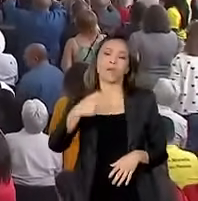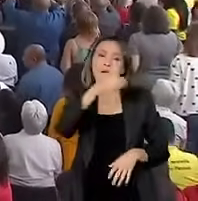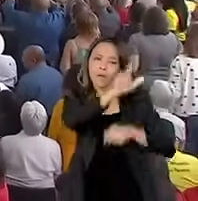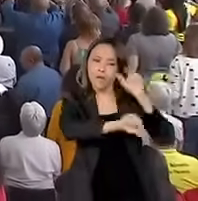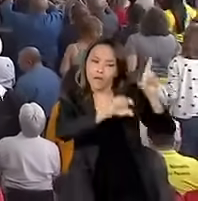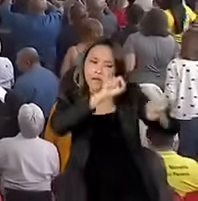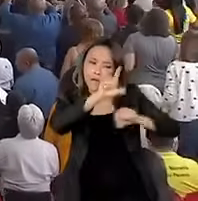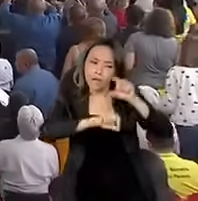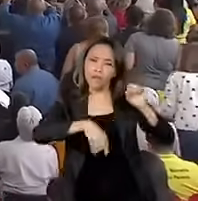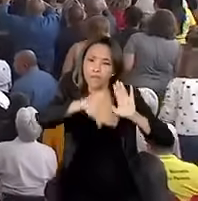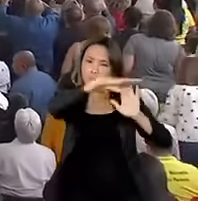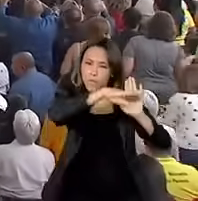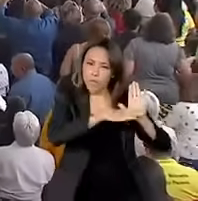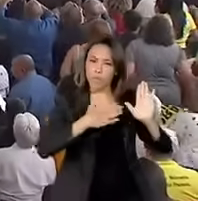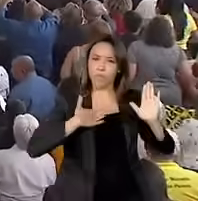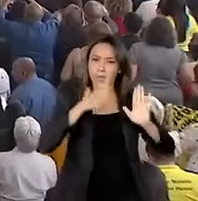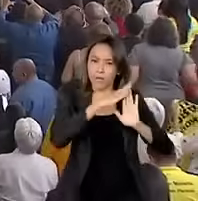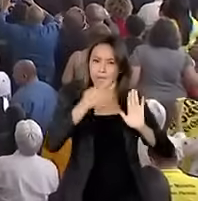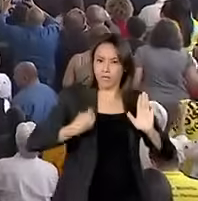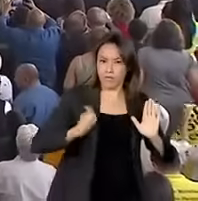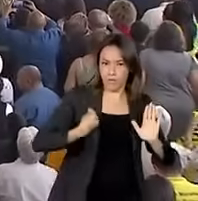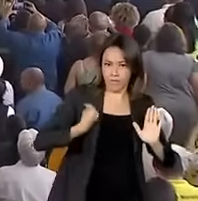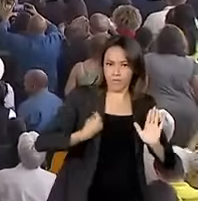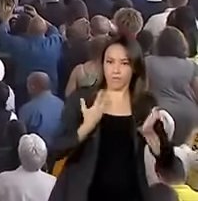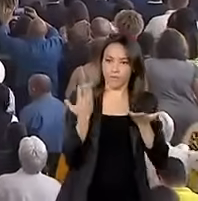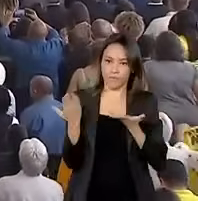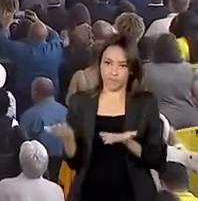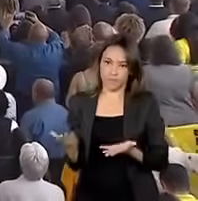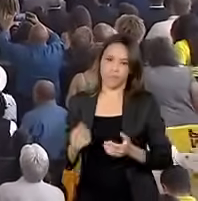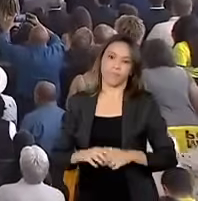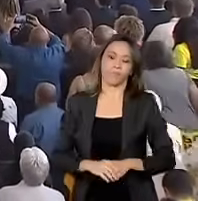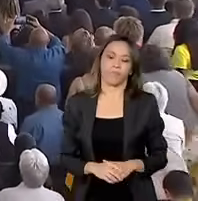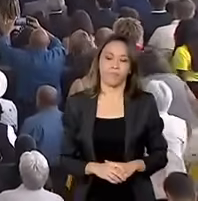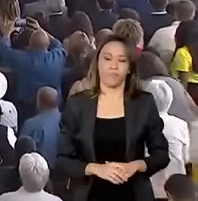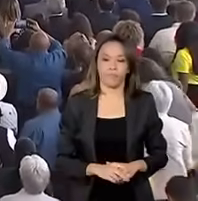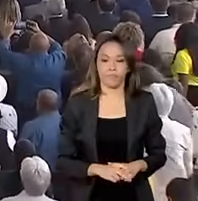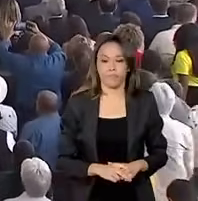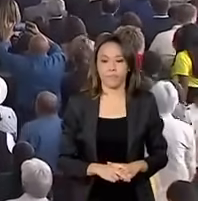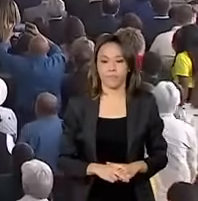Minha Casa, Minha Vida, Entidades.